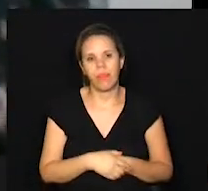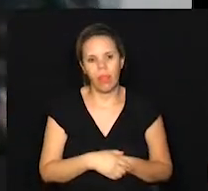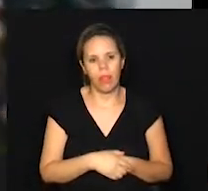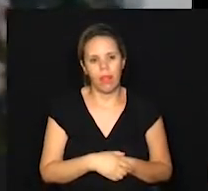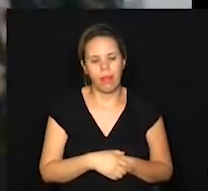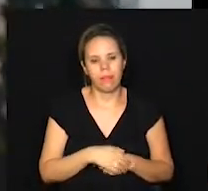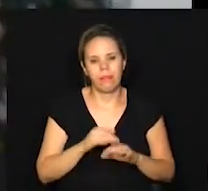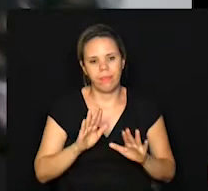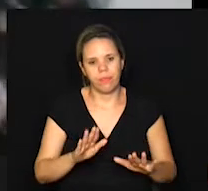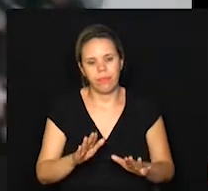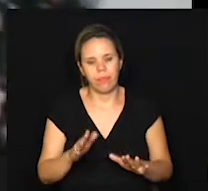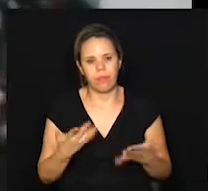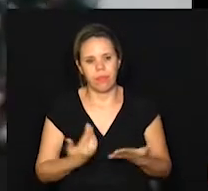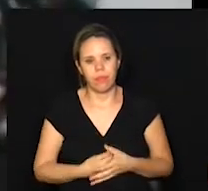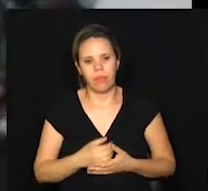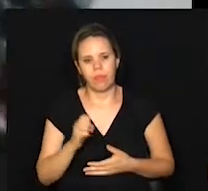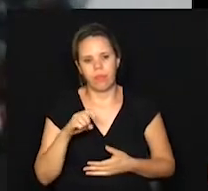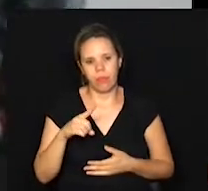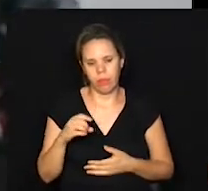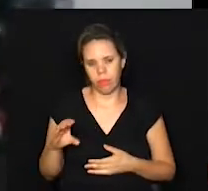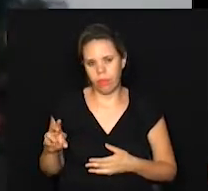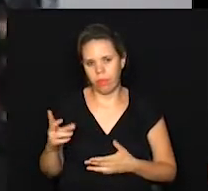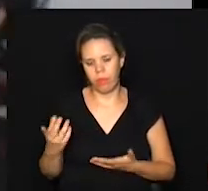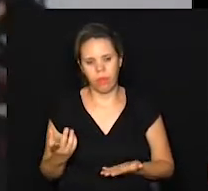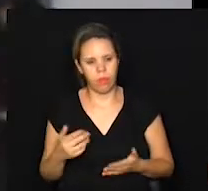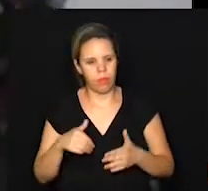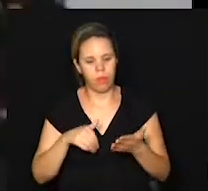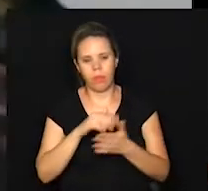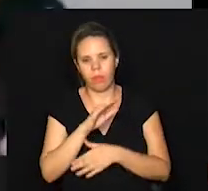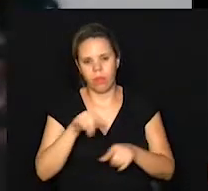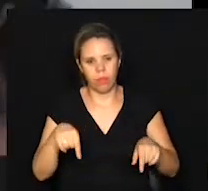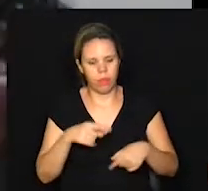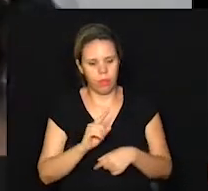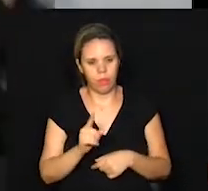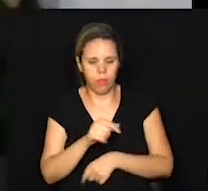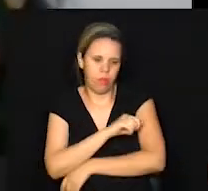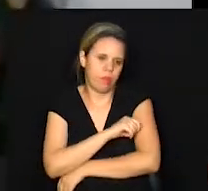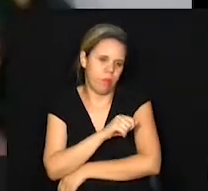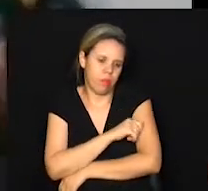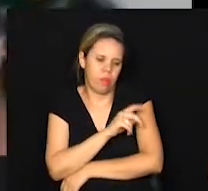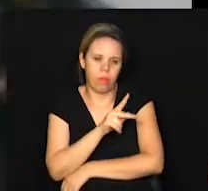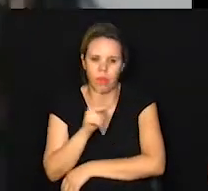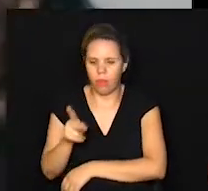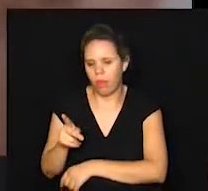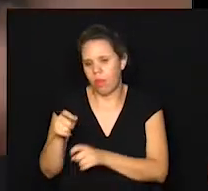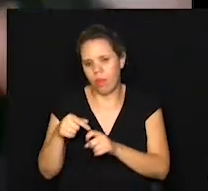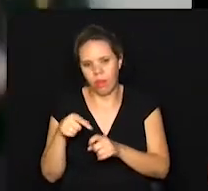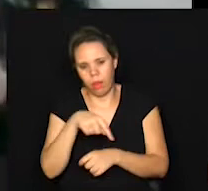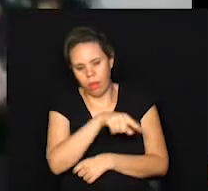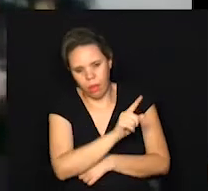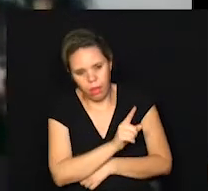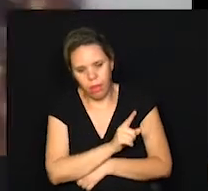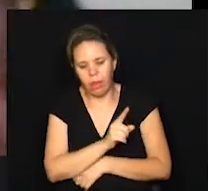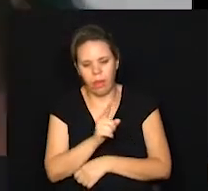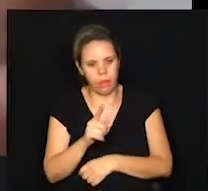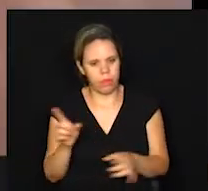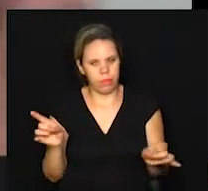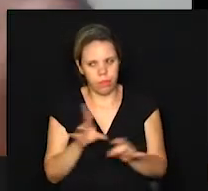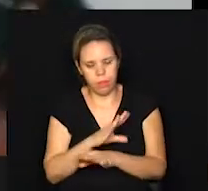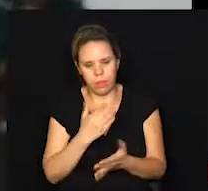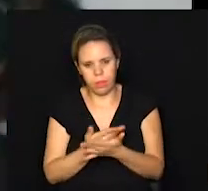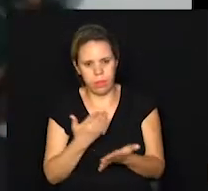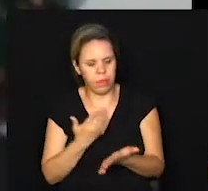Mas era a turma ENAD, eu não podia sair da sala. E aí os alunos, professora, a senhora precisa ir no médico? Não, eu tenho que terminar essa aula,